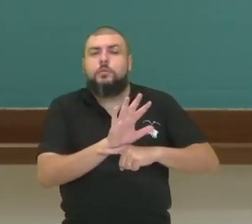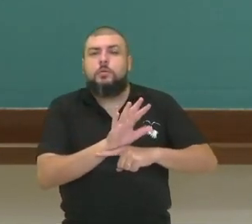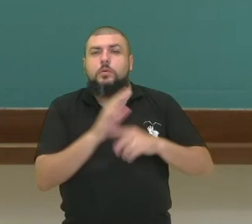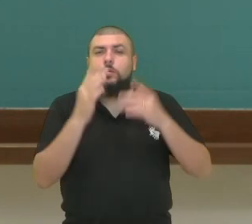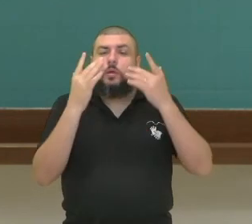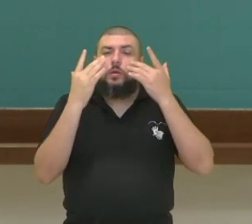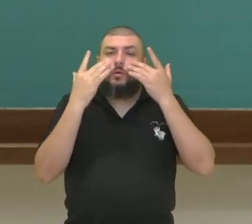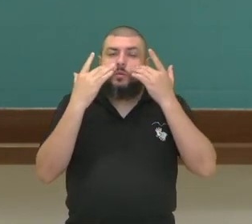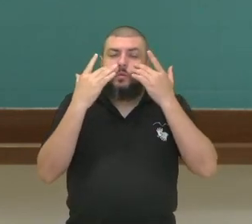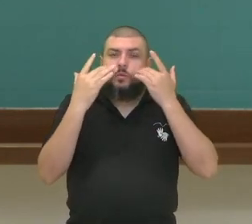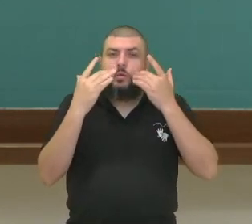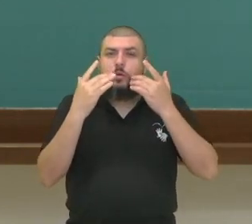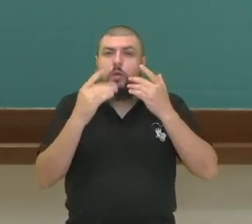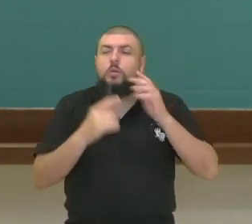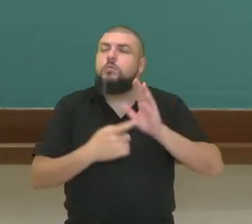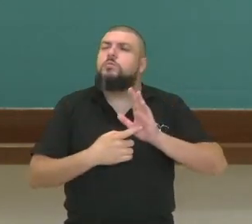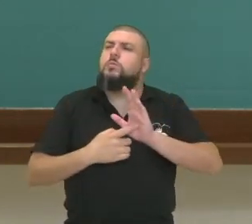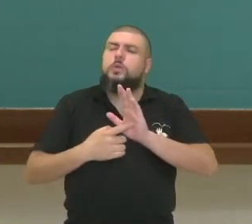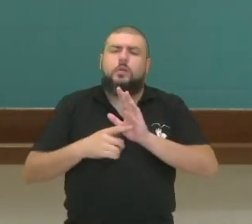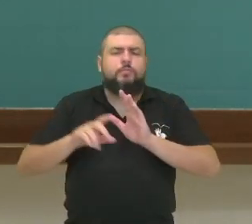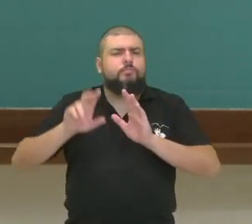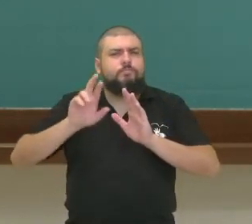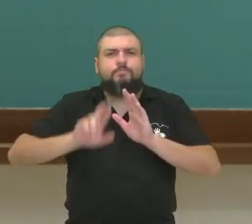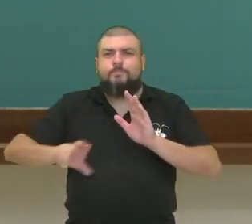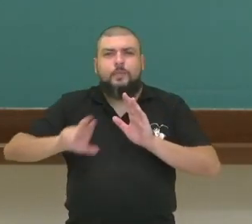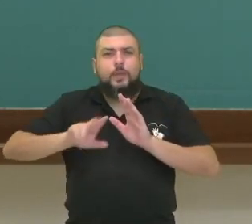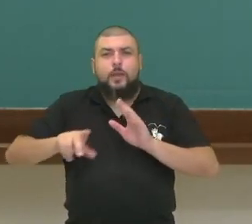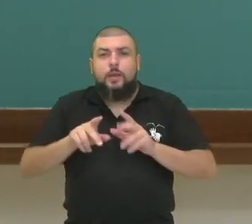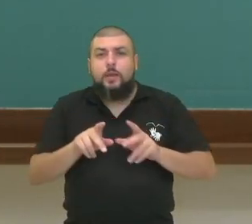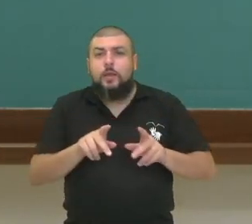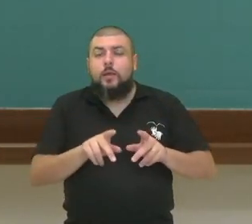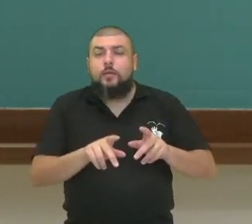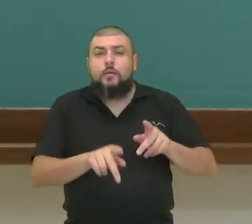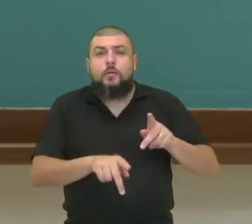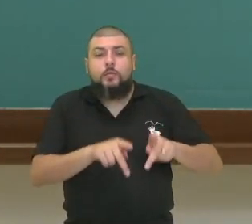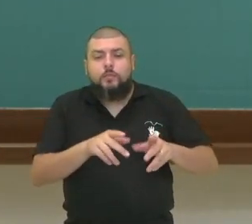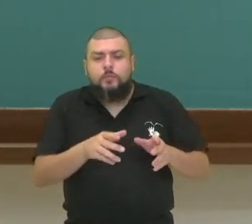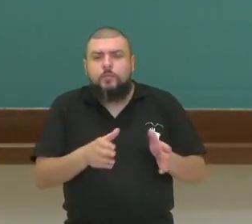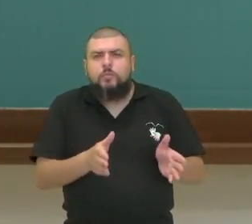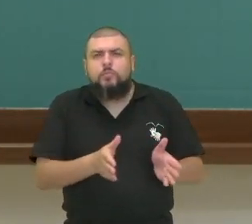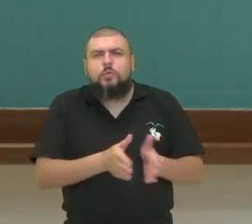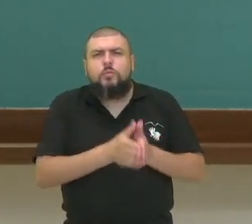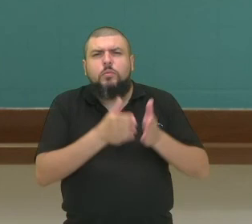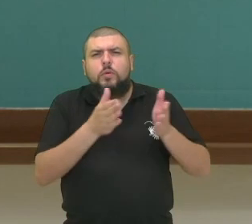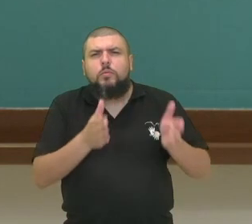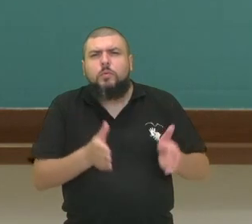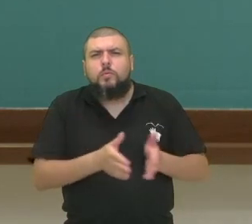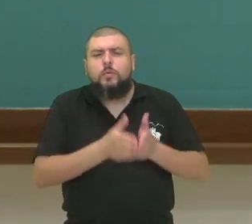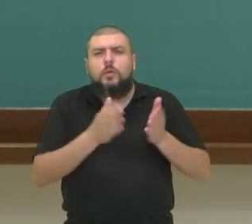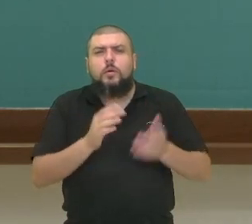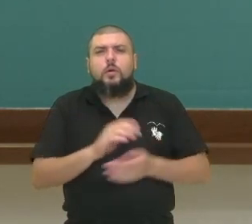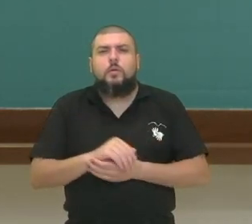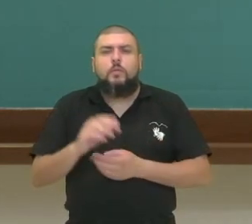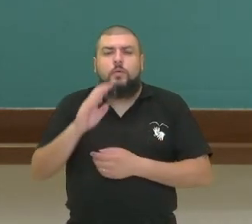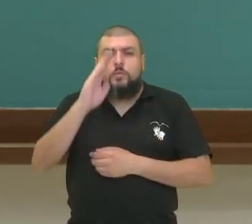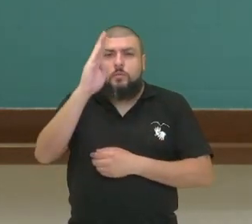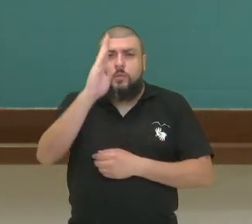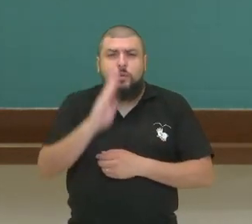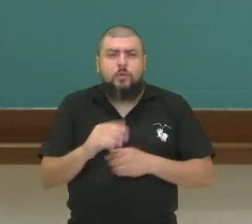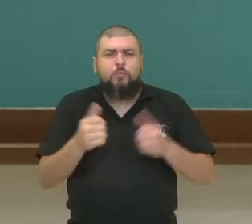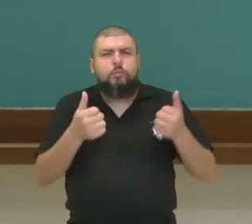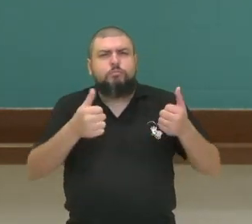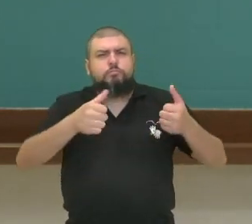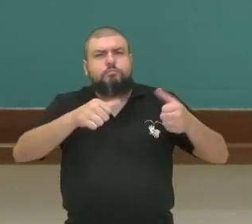estava estagnado economicamente, o Brasil dos pobres, esse Brasil que perdia paulatinamente a sua